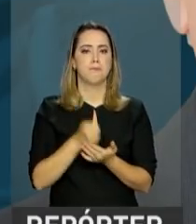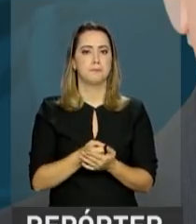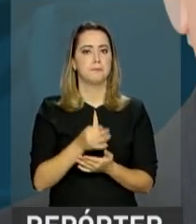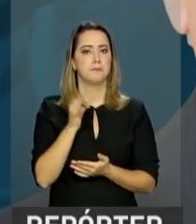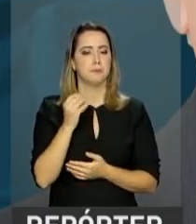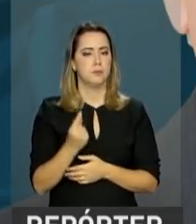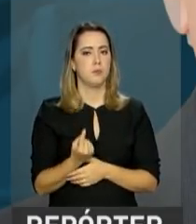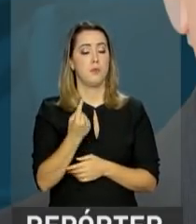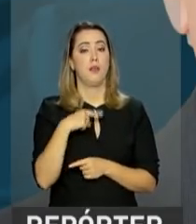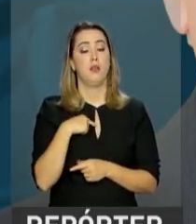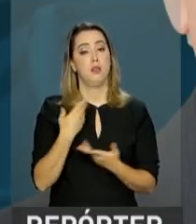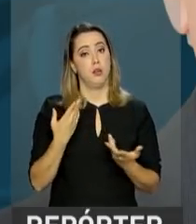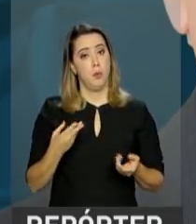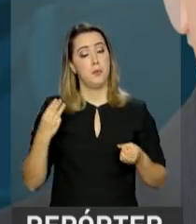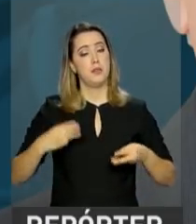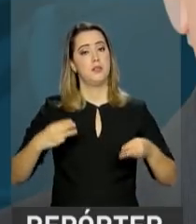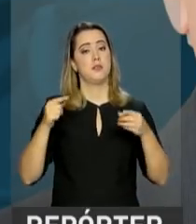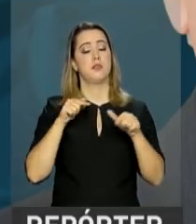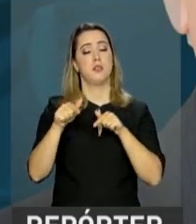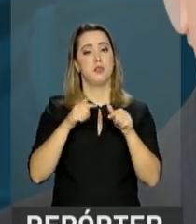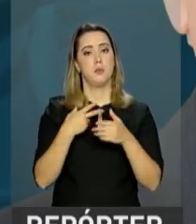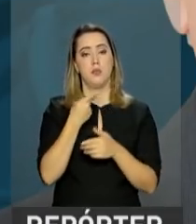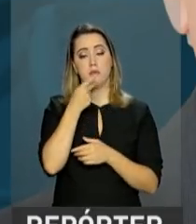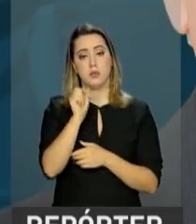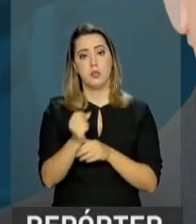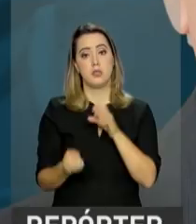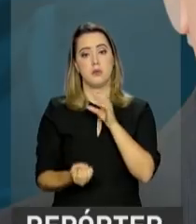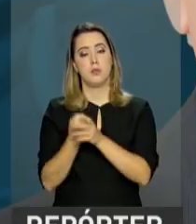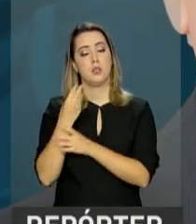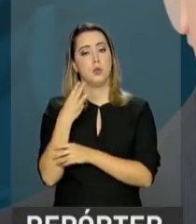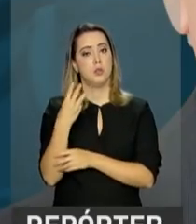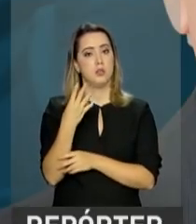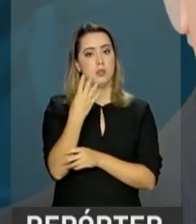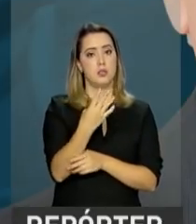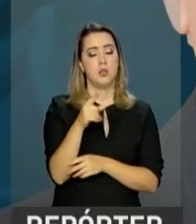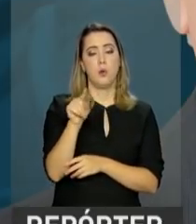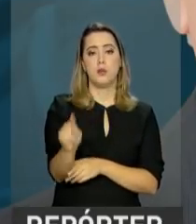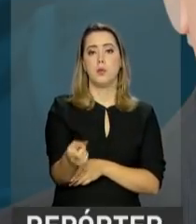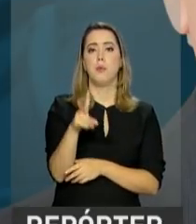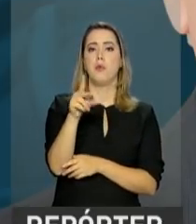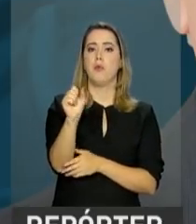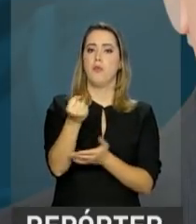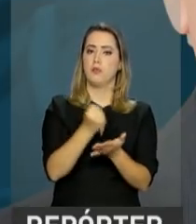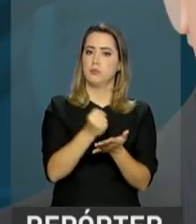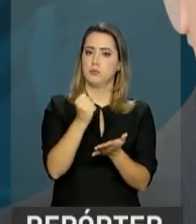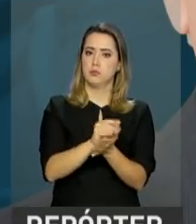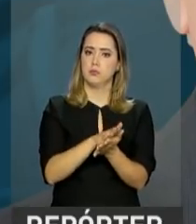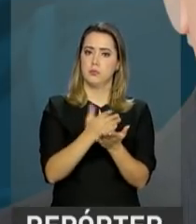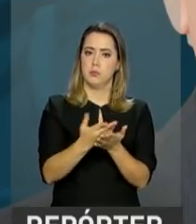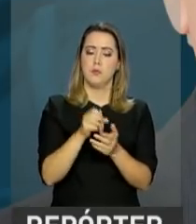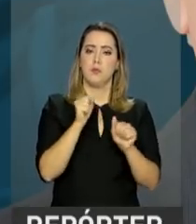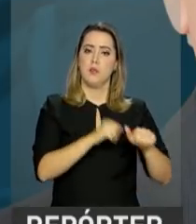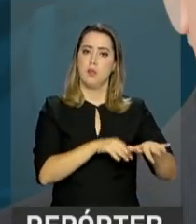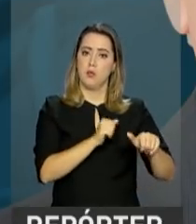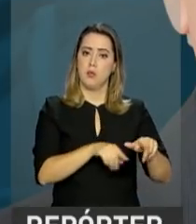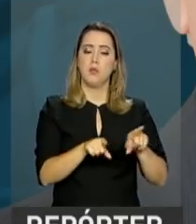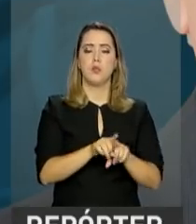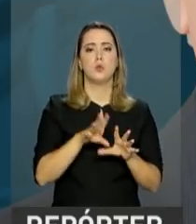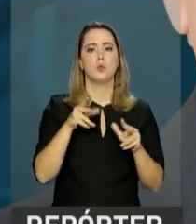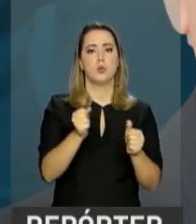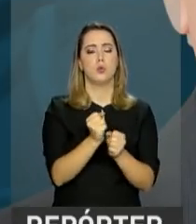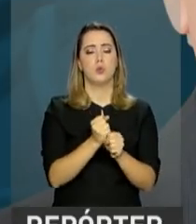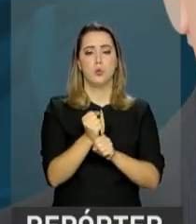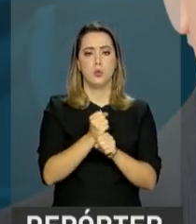do ministério do trabalho 34 mil vagas com carteira assinada foram criados no mês de setembro em todo ano já foram